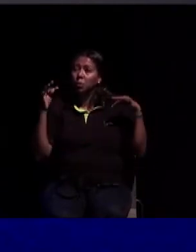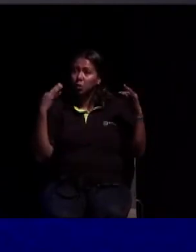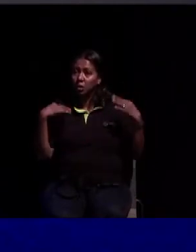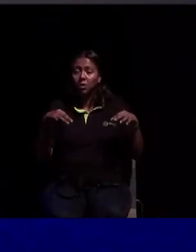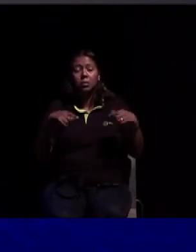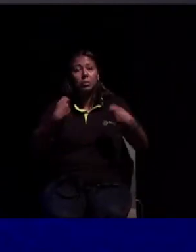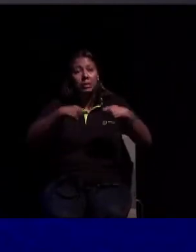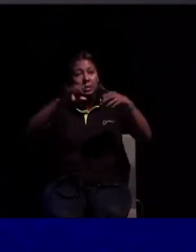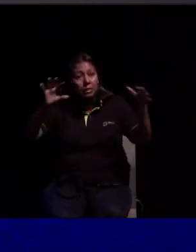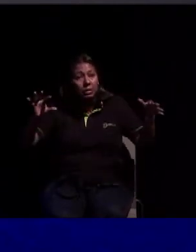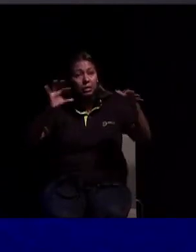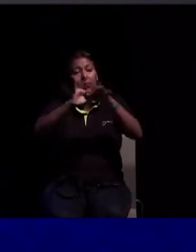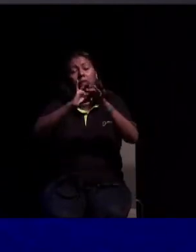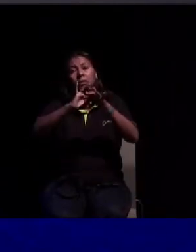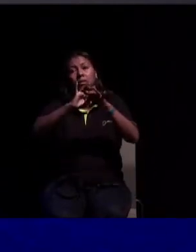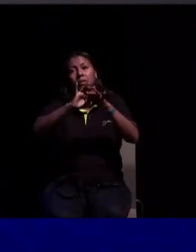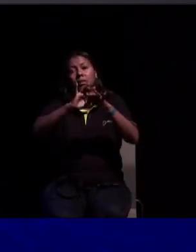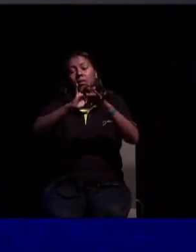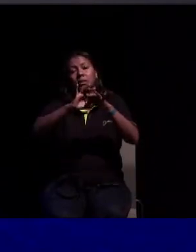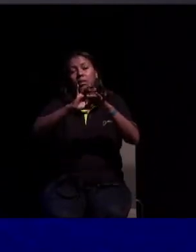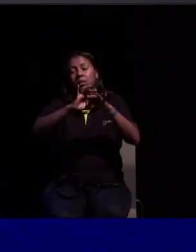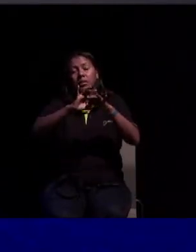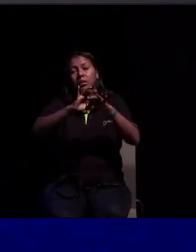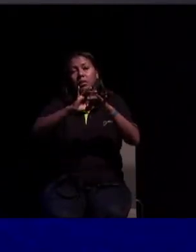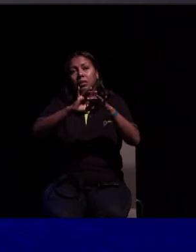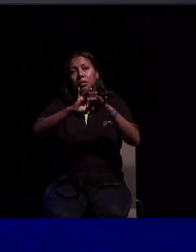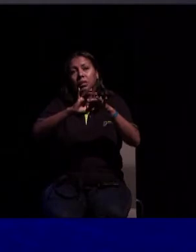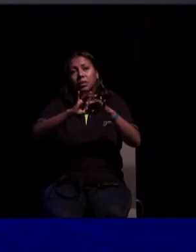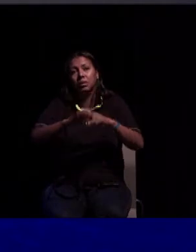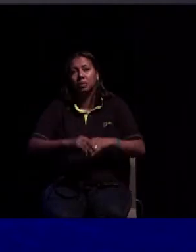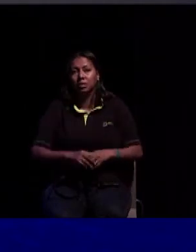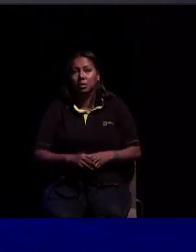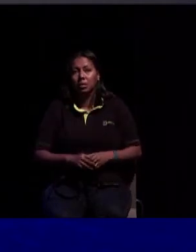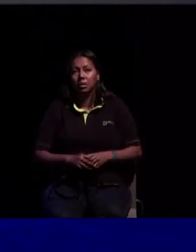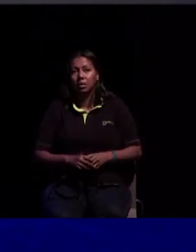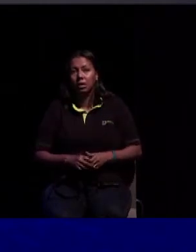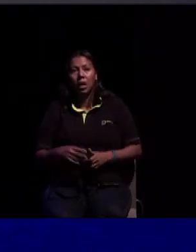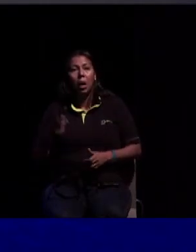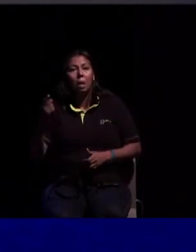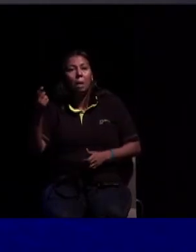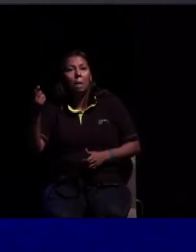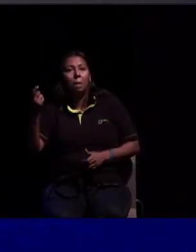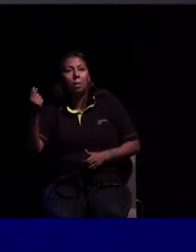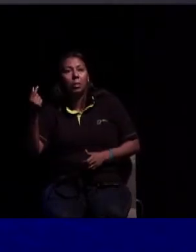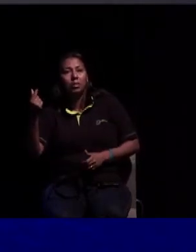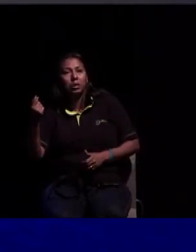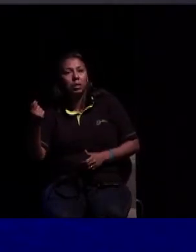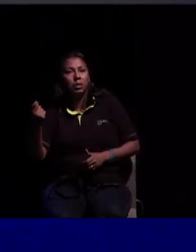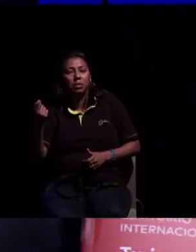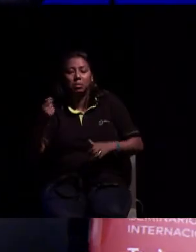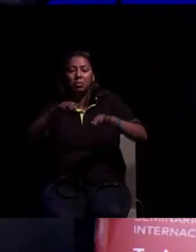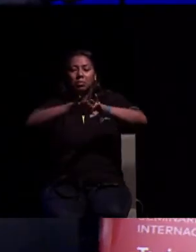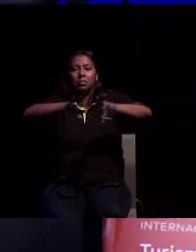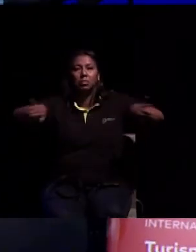ligando essas duas questões e não como o capital financeiro quer, separando as duas coisas.